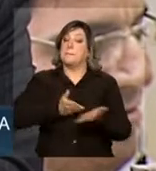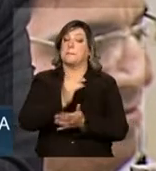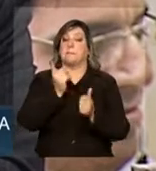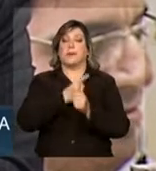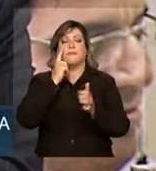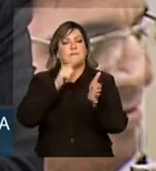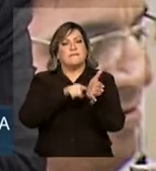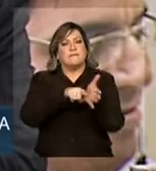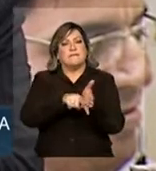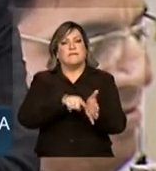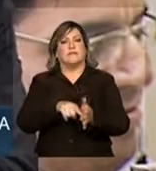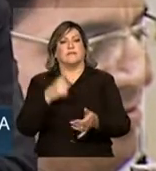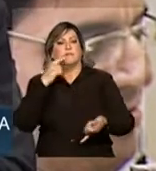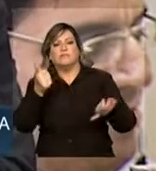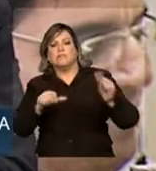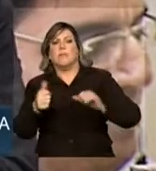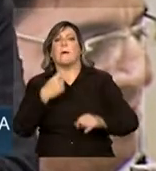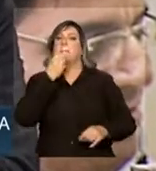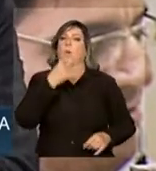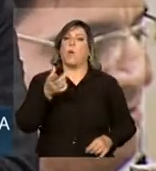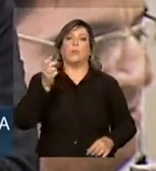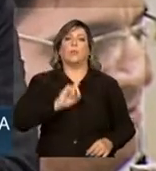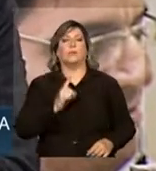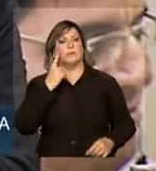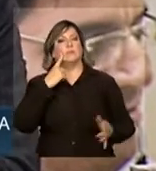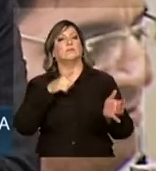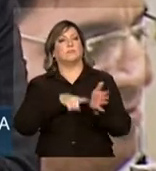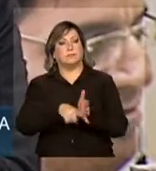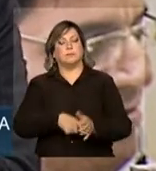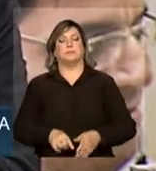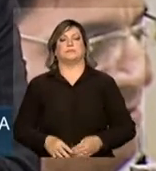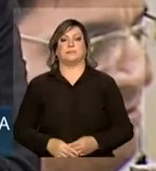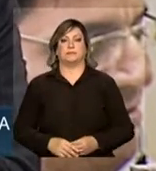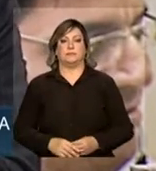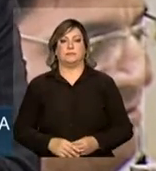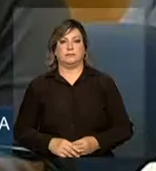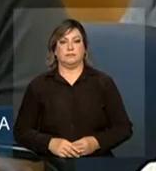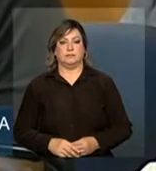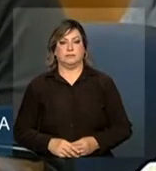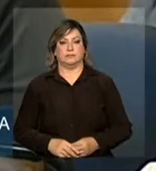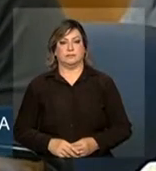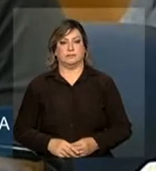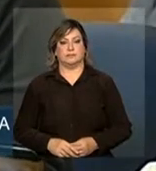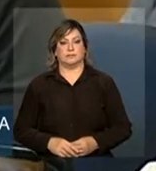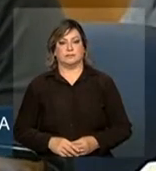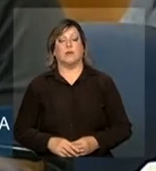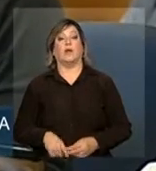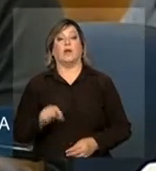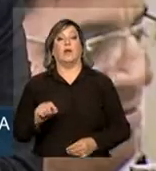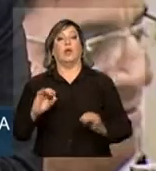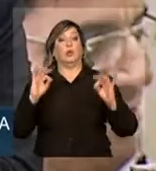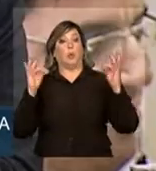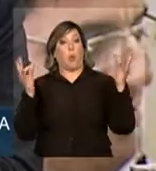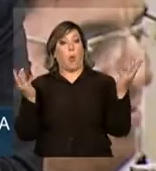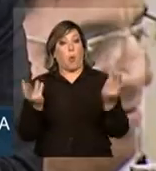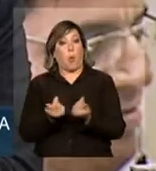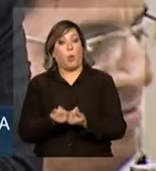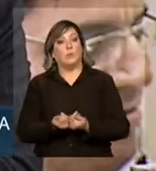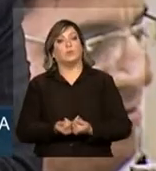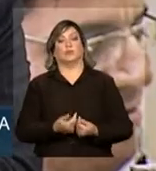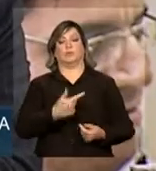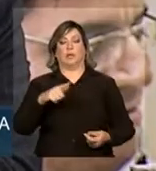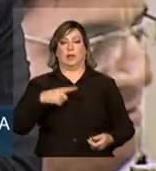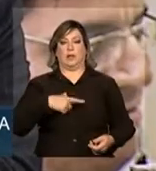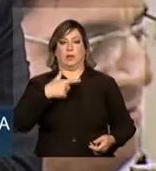rigoroso de avalia a que tá sendo feito Pelas universidades então vocês já contam com eles nesses locais não todos os outros os os